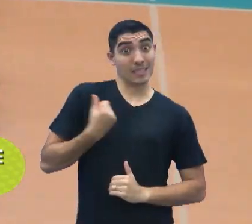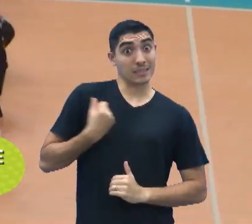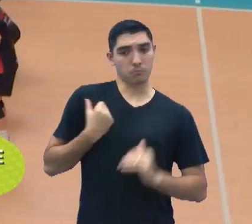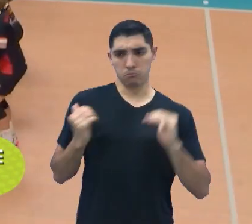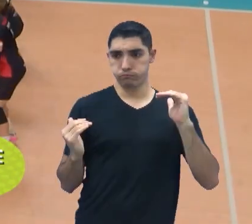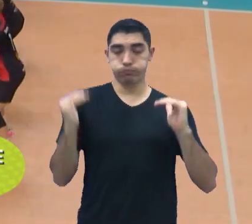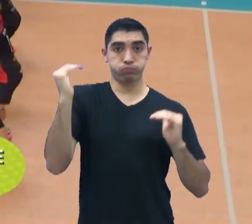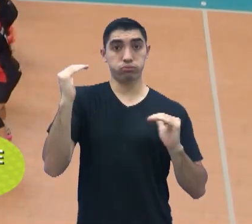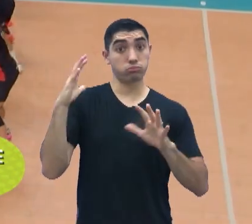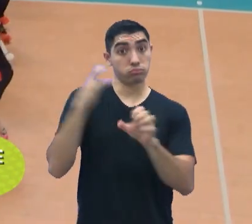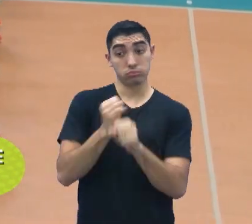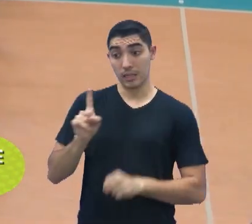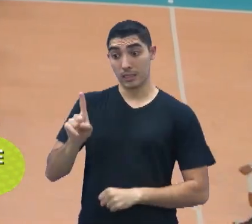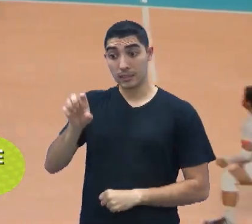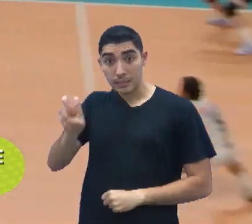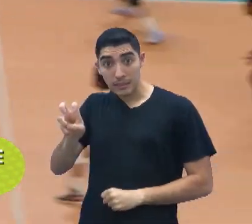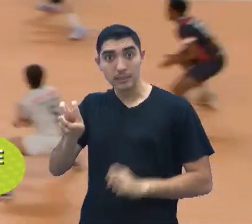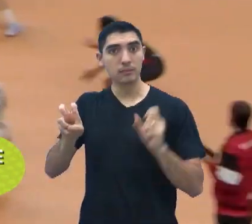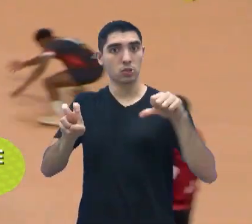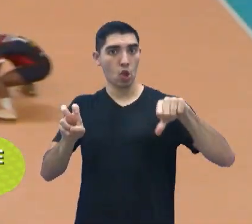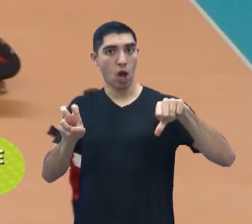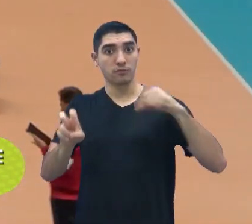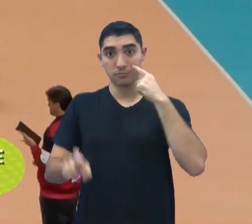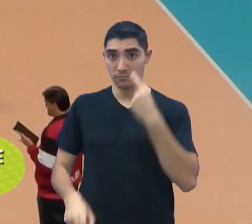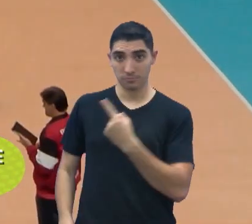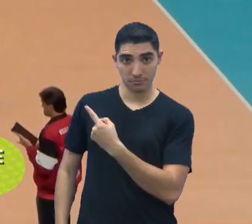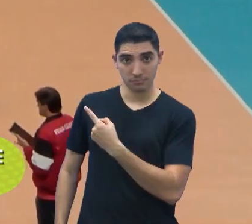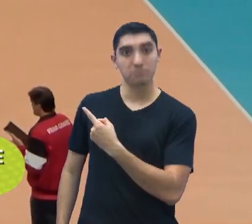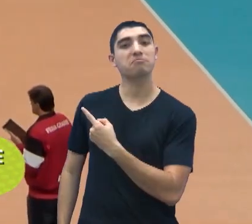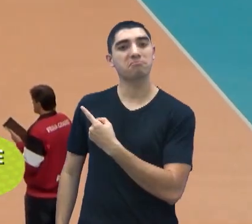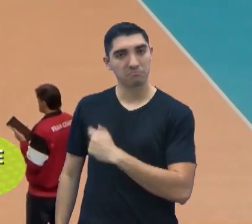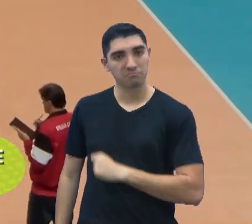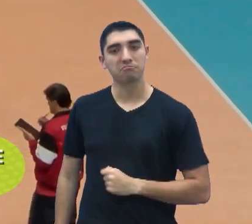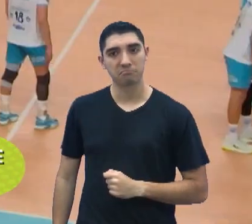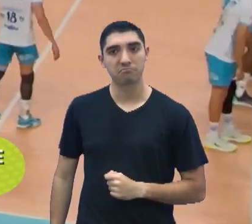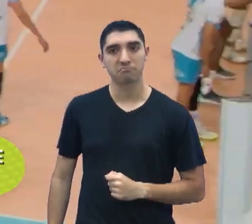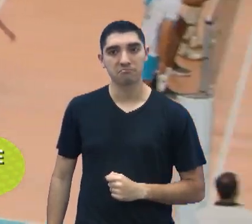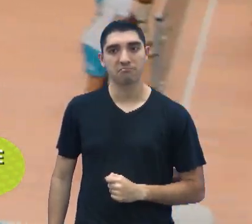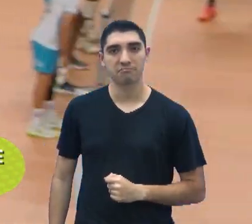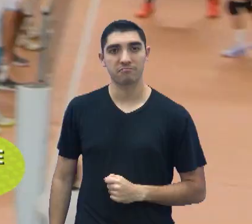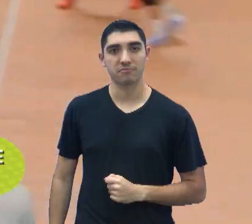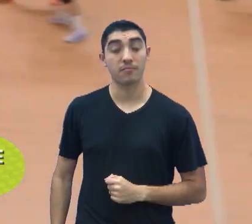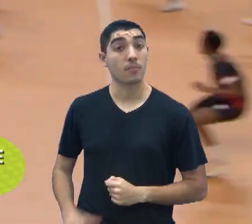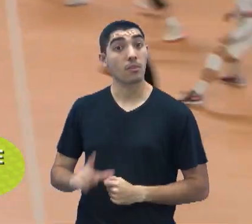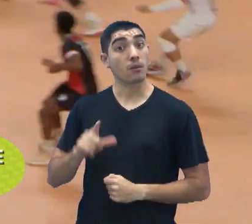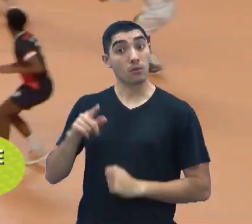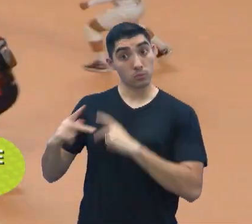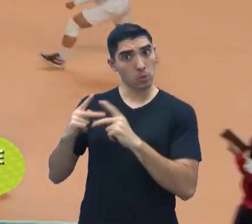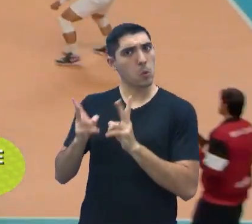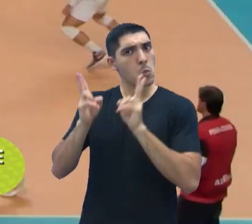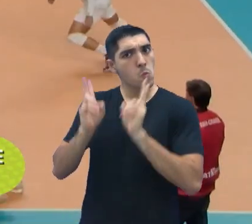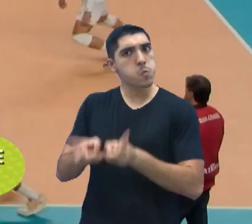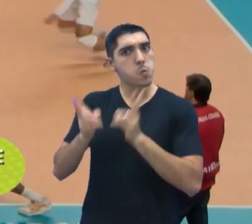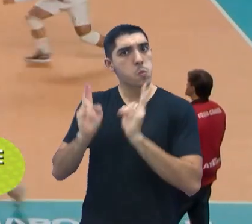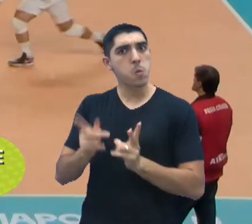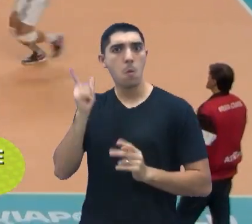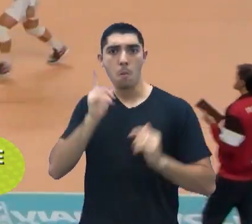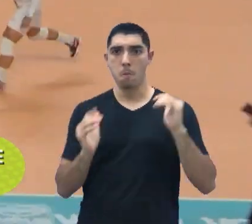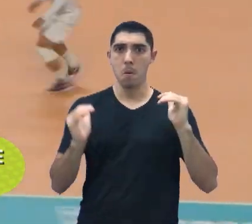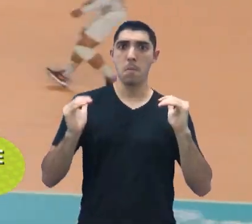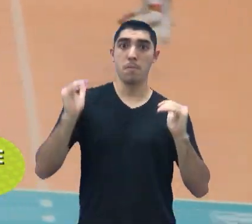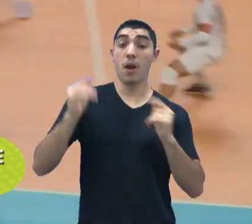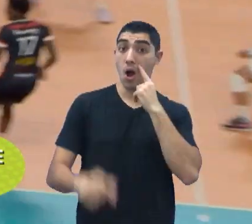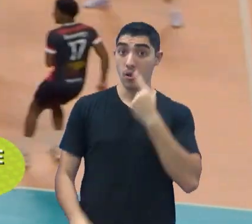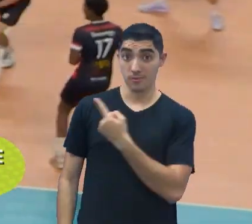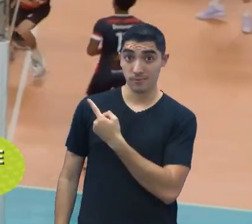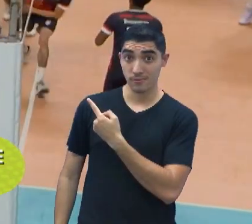fazendo 15-9 neste ataque pelo meio do central Babu. A equipe joseense se aproveitava também